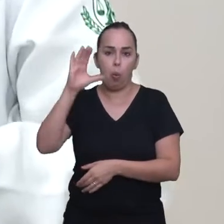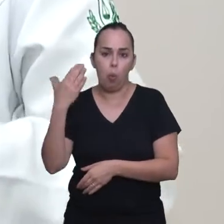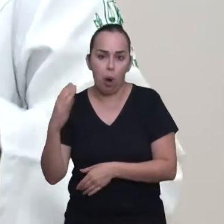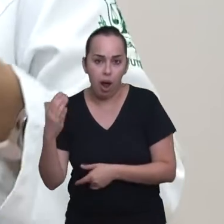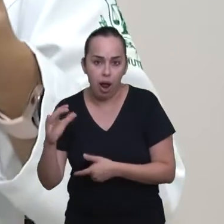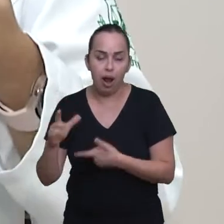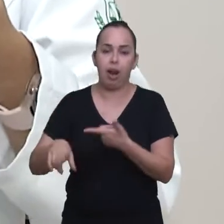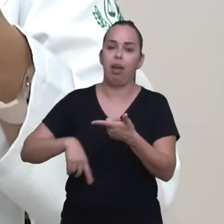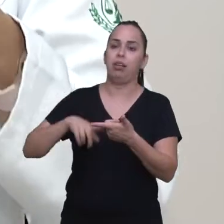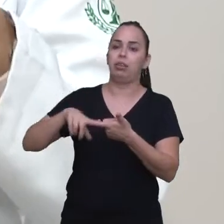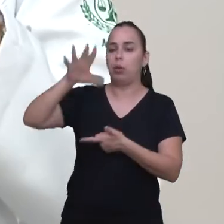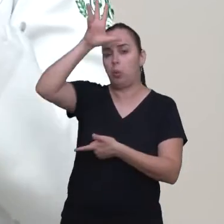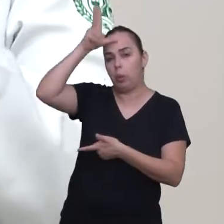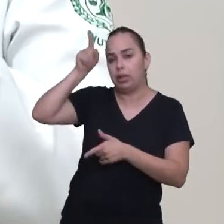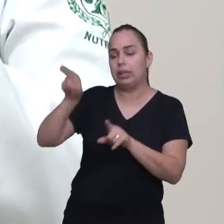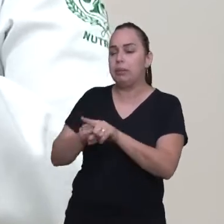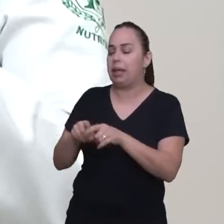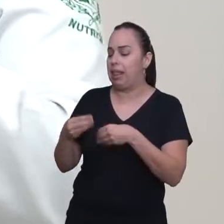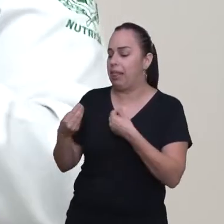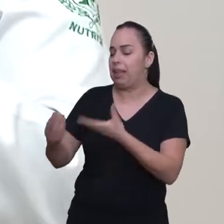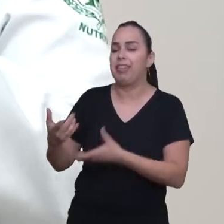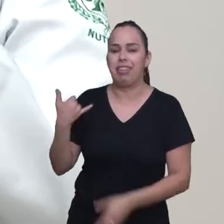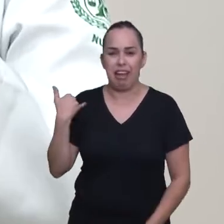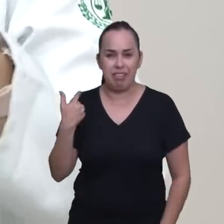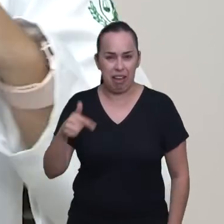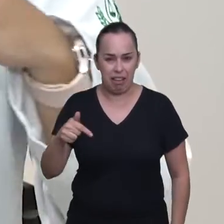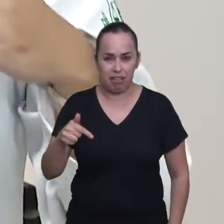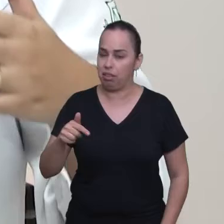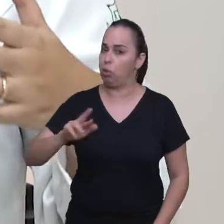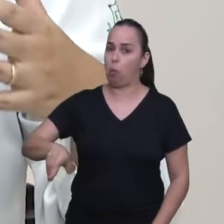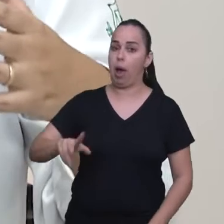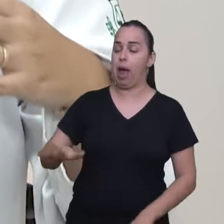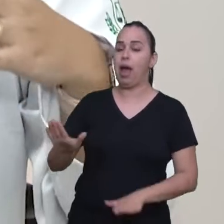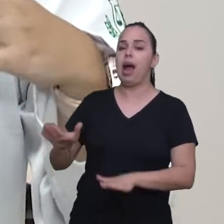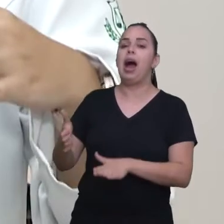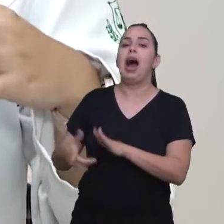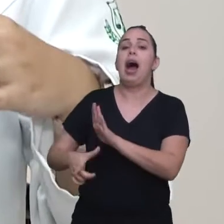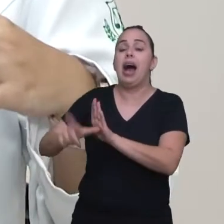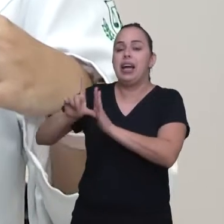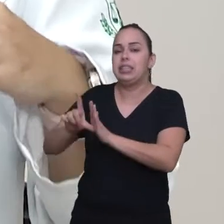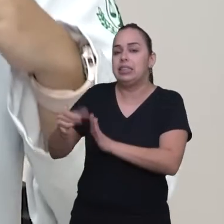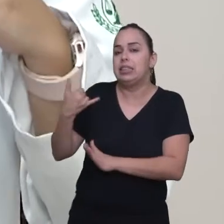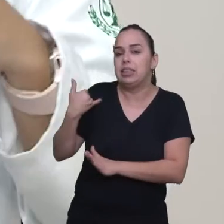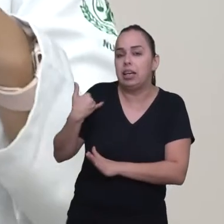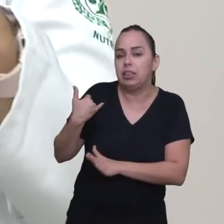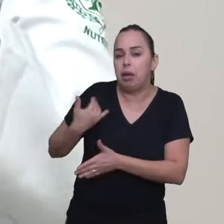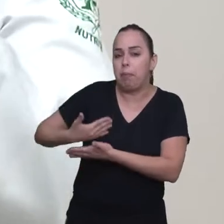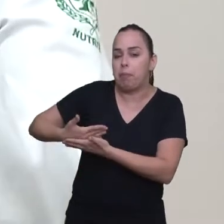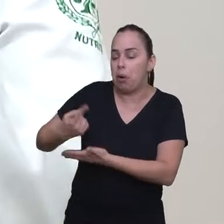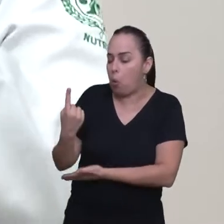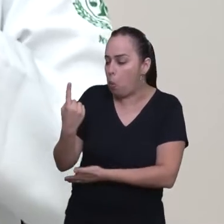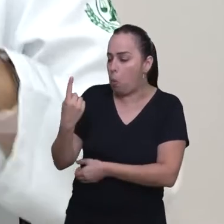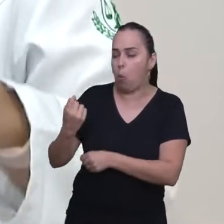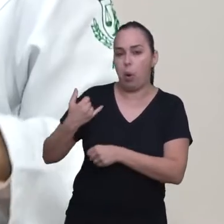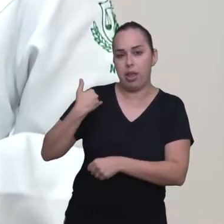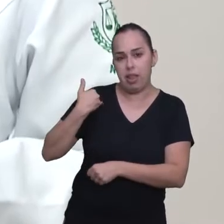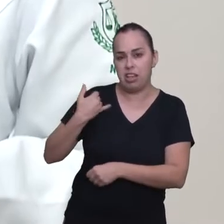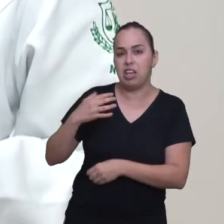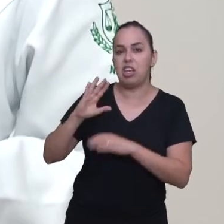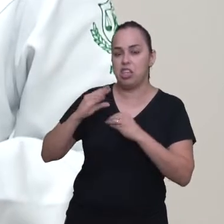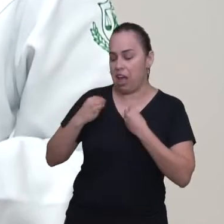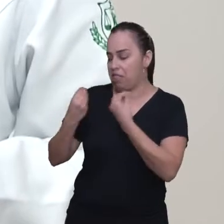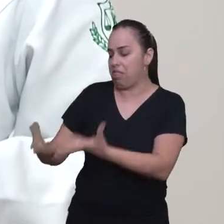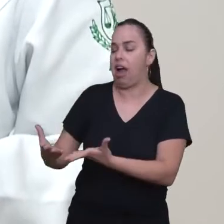quando é criança, e quando é criança, 7 anos? Não, eu vejo que hoje em dia uma criancinha de 1 ano já está